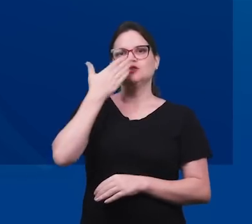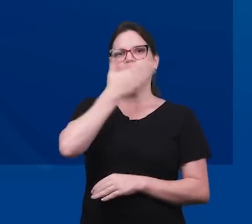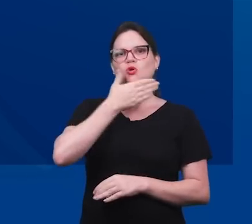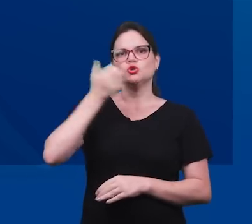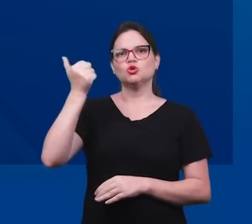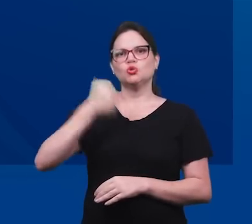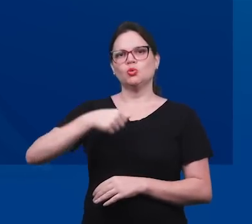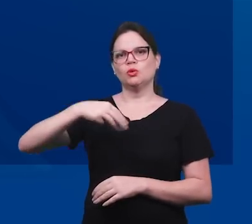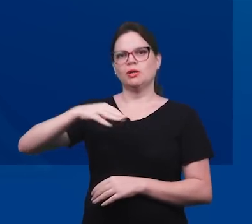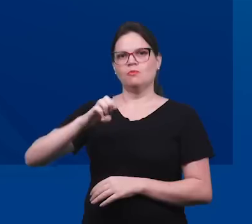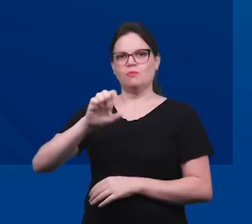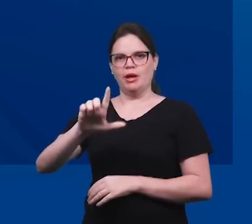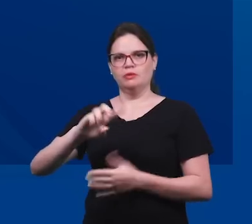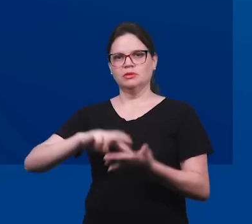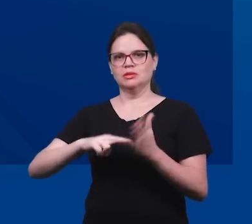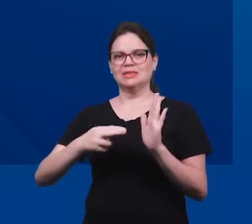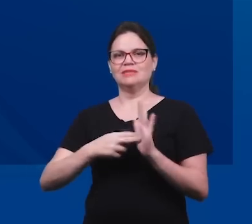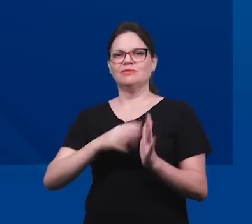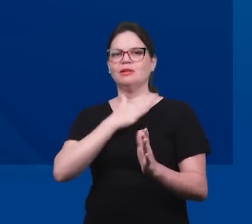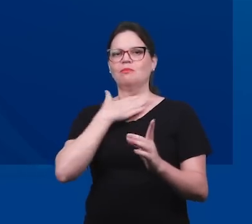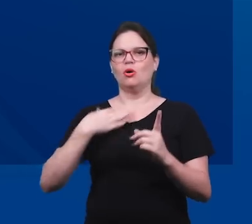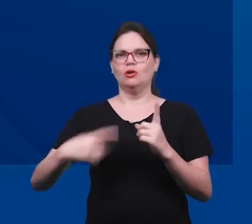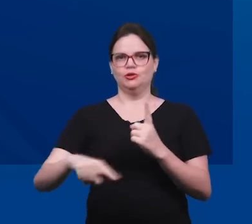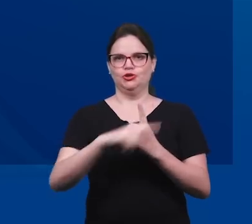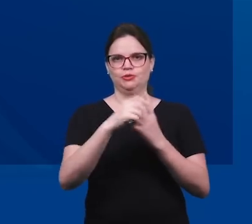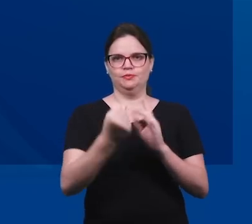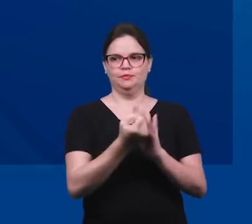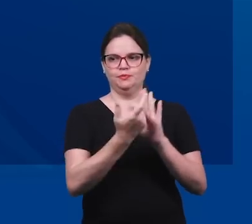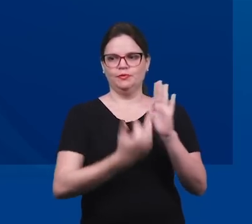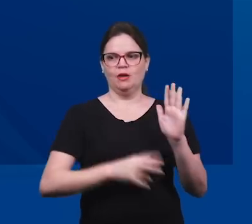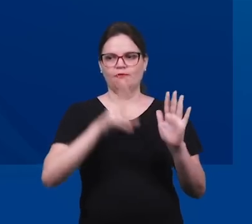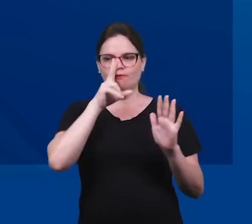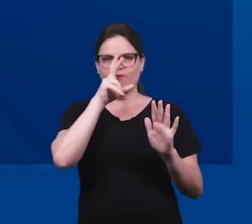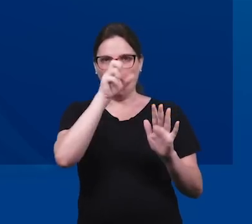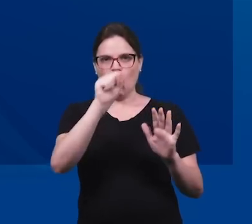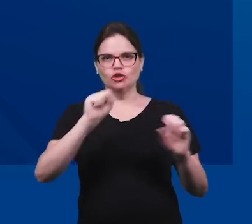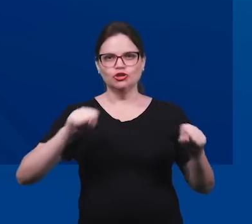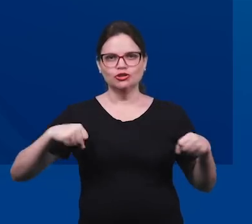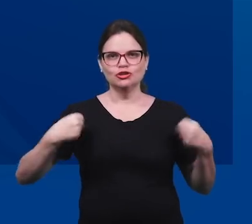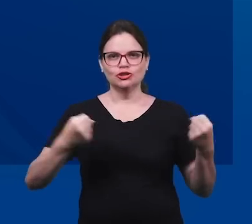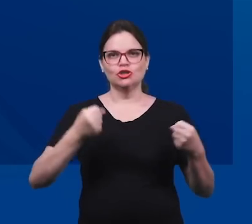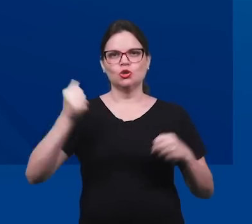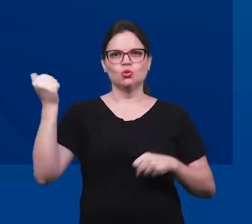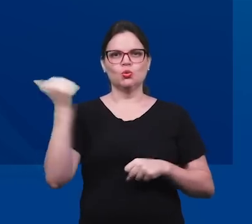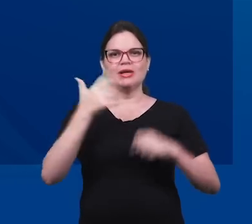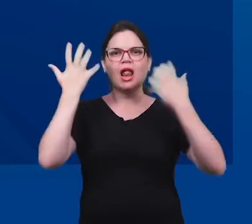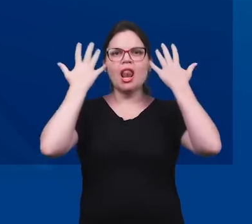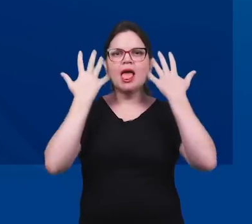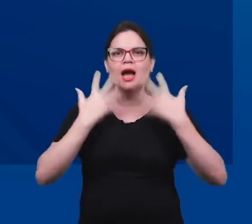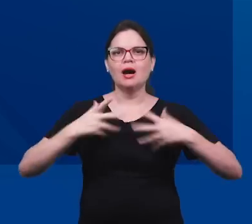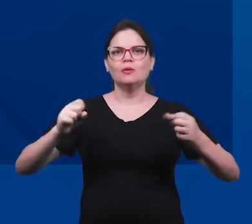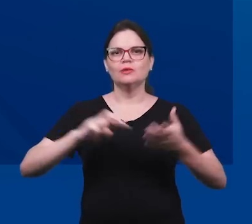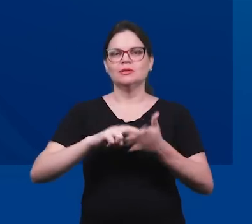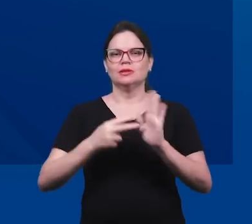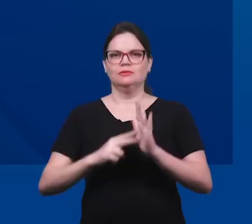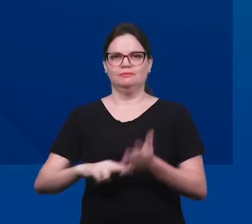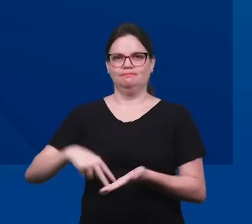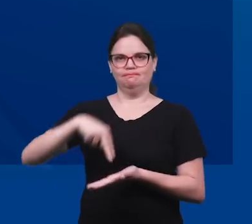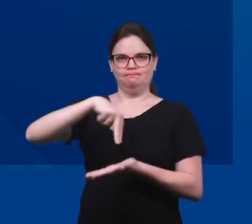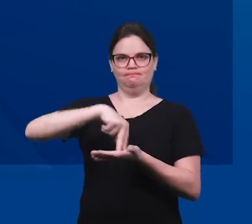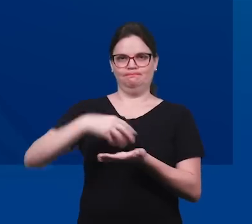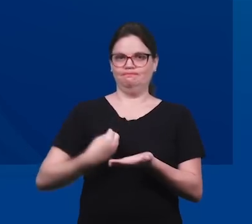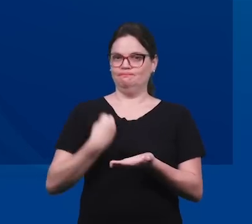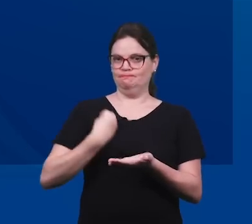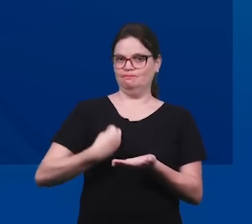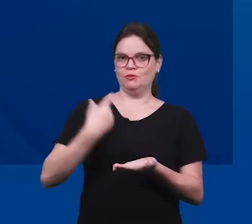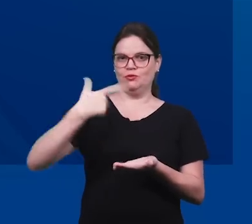a morte do Senhor Jesus. E que coisa há mais forte do que o leão, aponta para a ressurreição do Senhor Jesus. E nós vemos